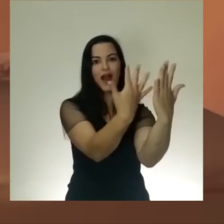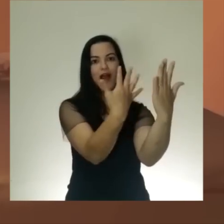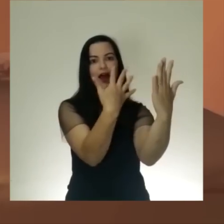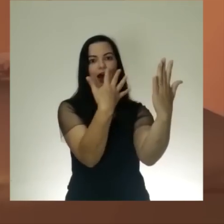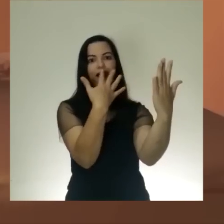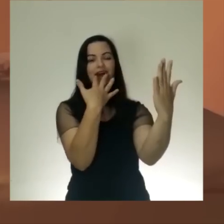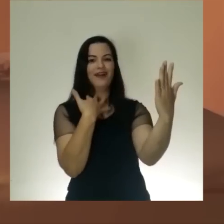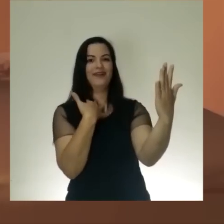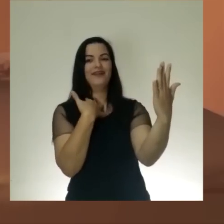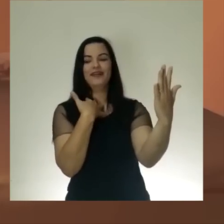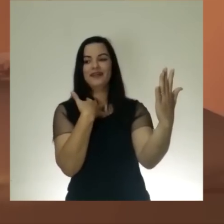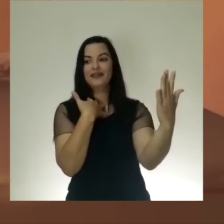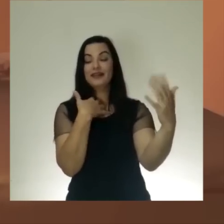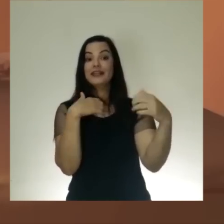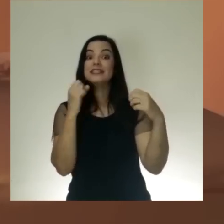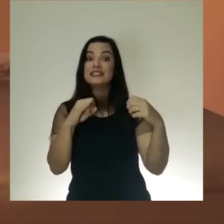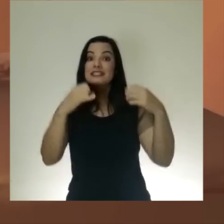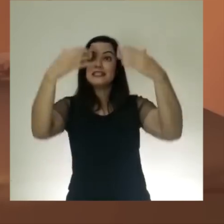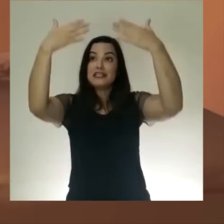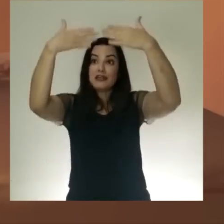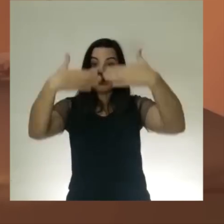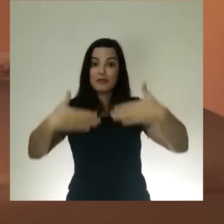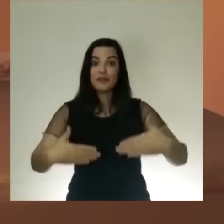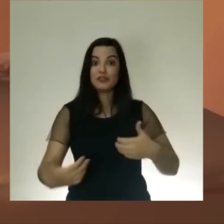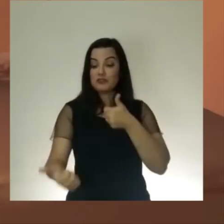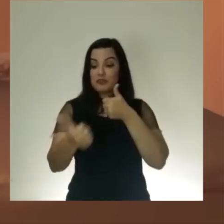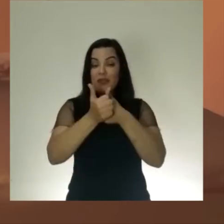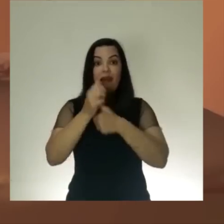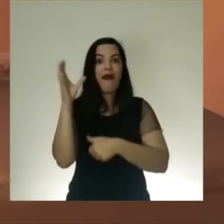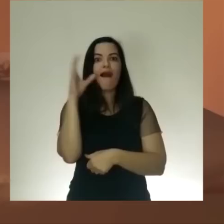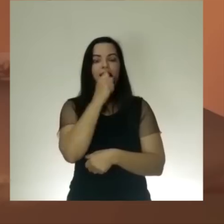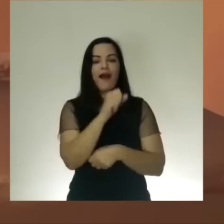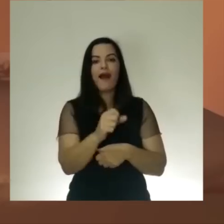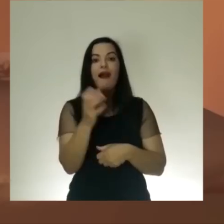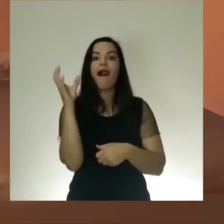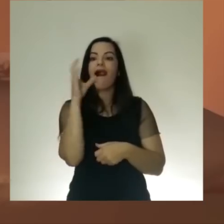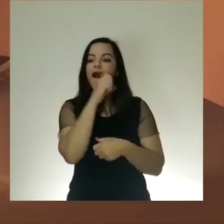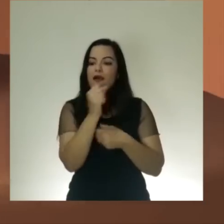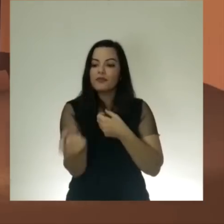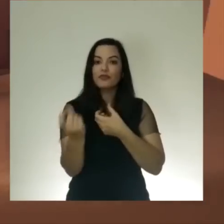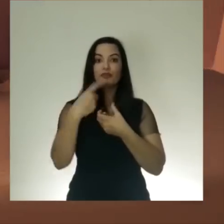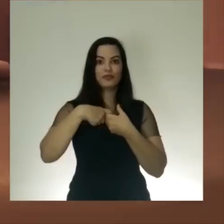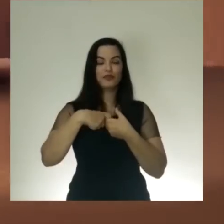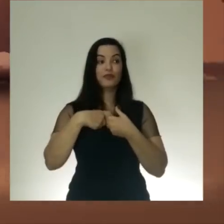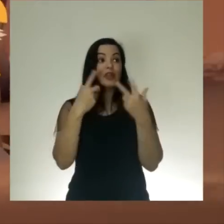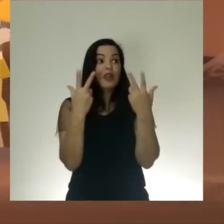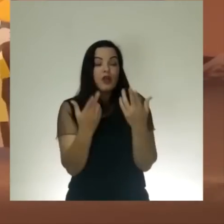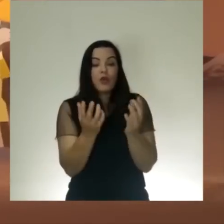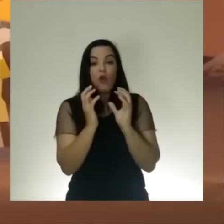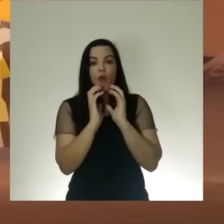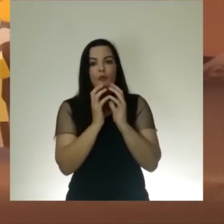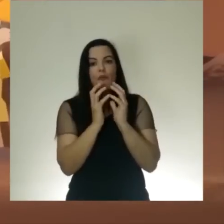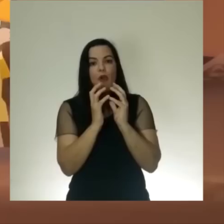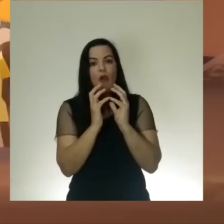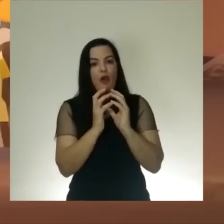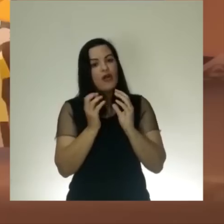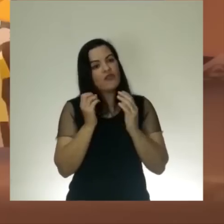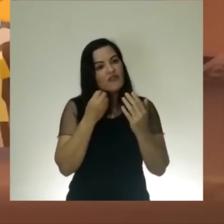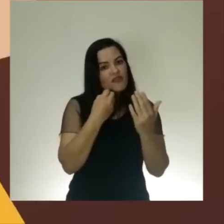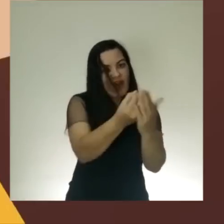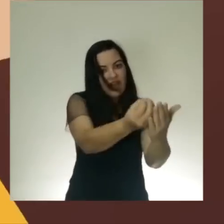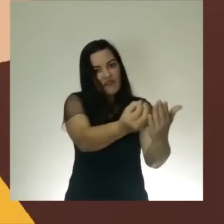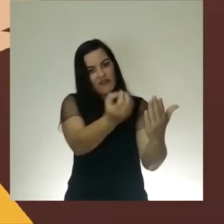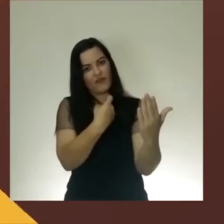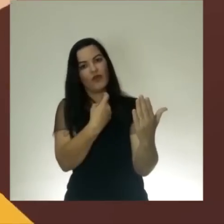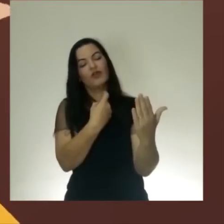Então, quando a parede está bem perto, o som volta bem rápido, igualzinho a bola. Mas se a parede está mais